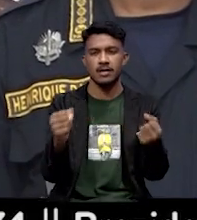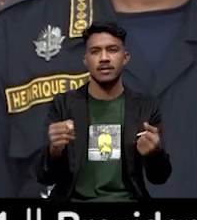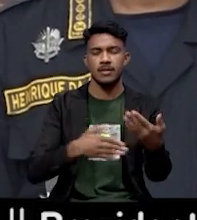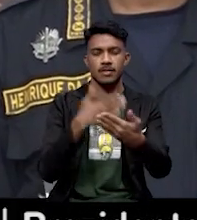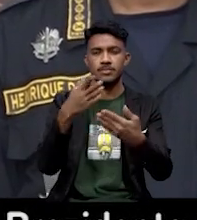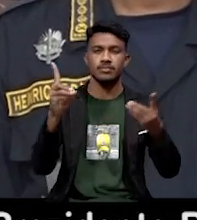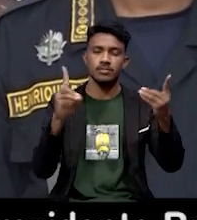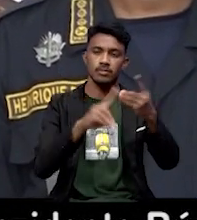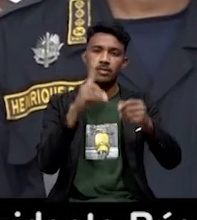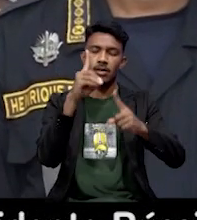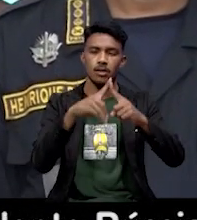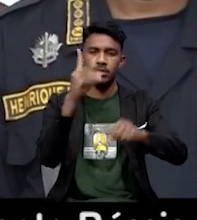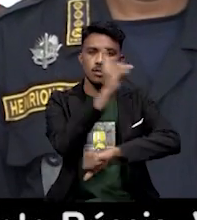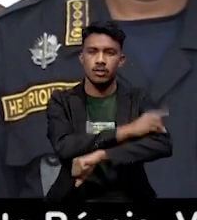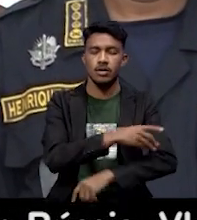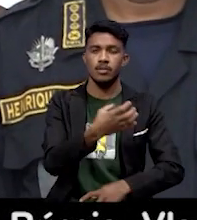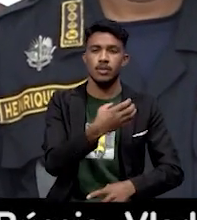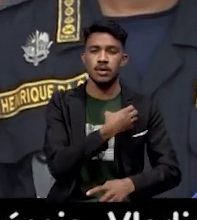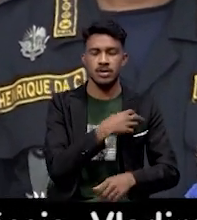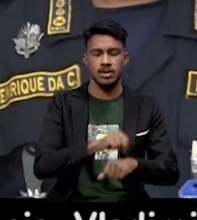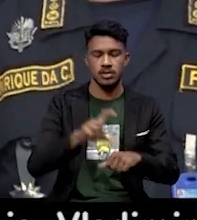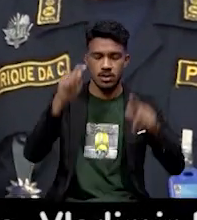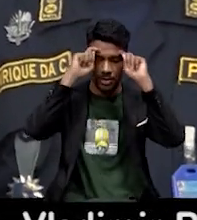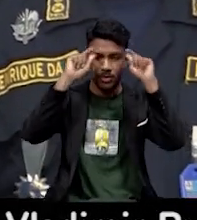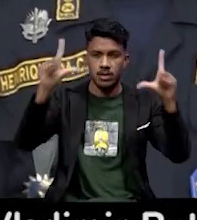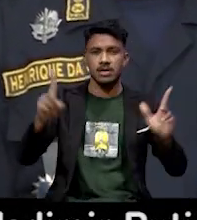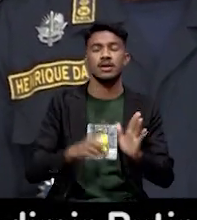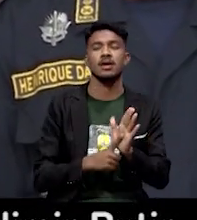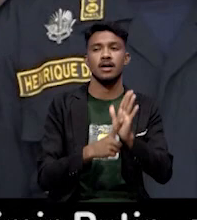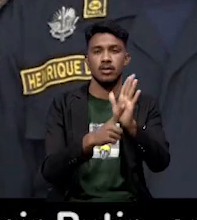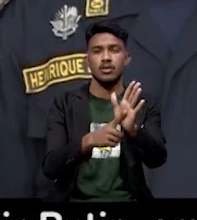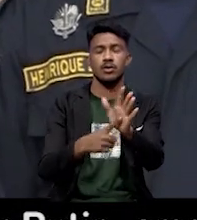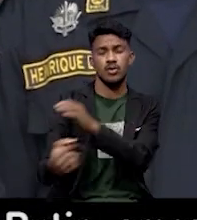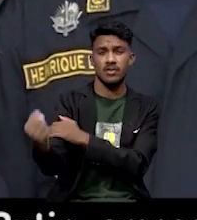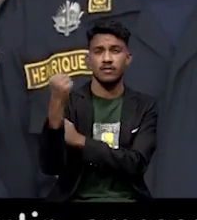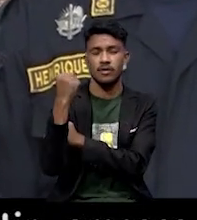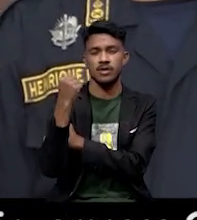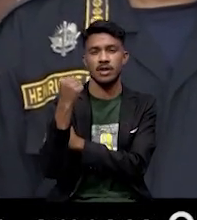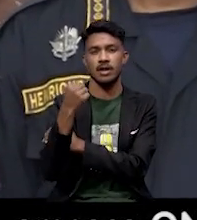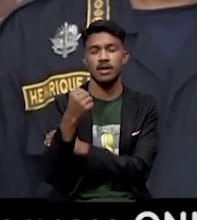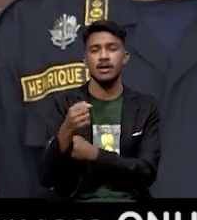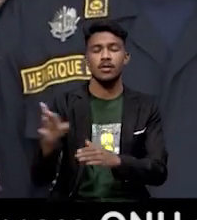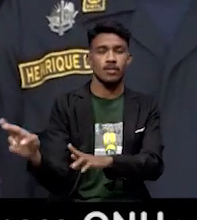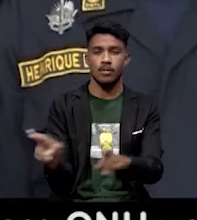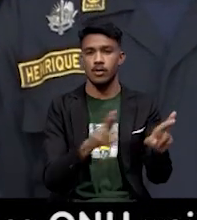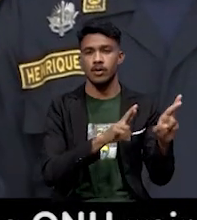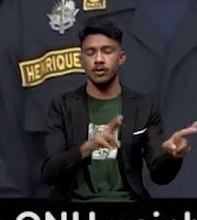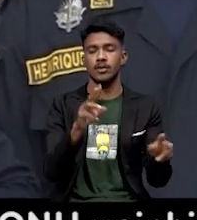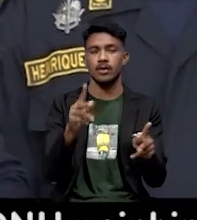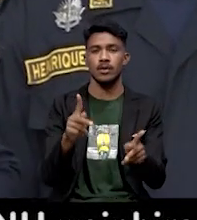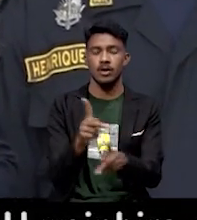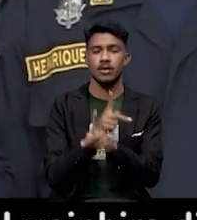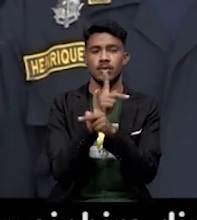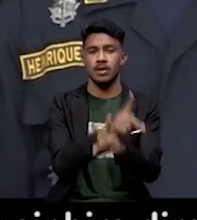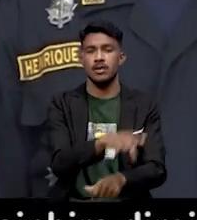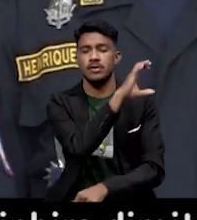lorong. Polisi Nasional Timor Leste haturu nya forsa kata pronto oli asigura